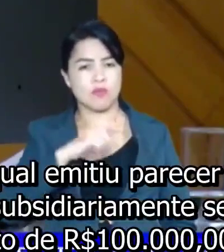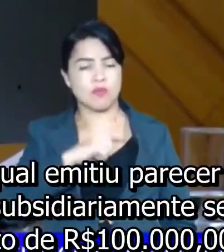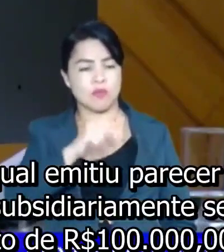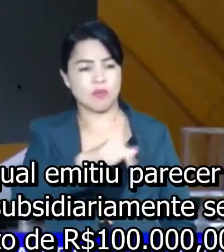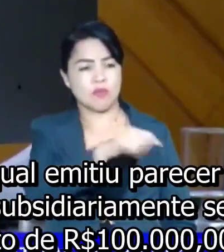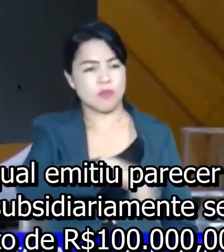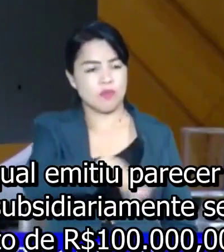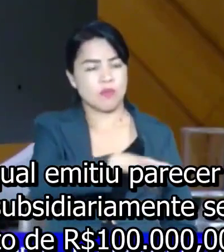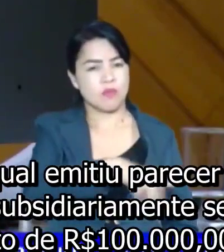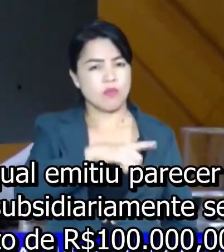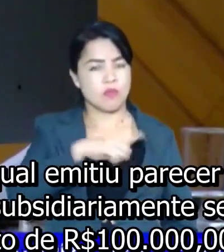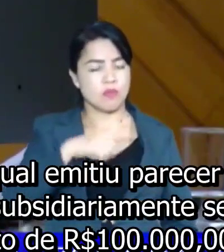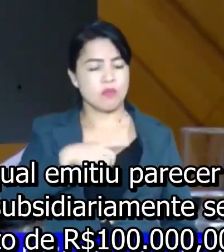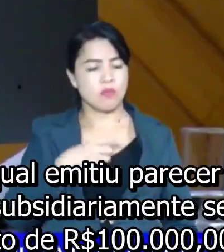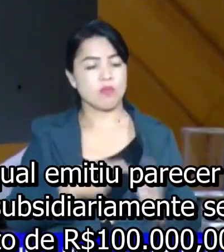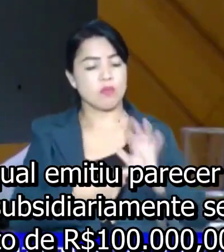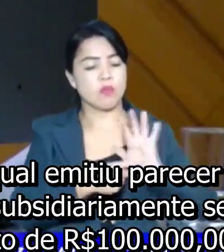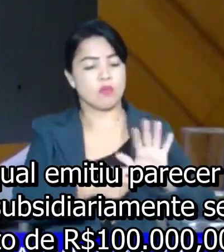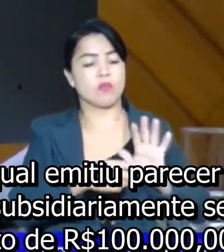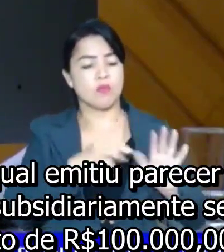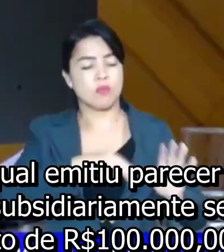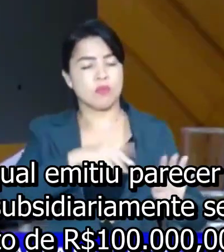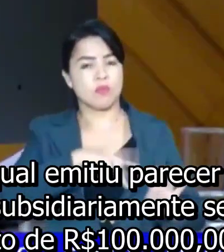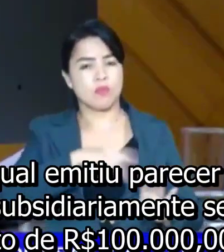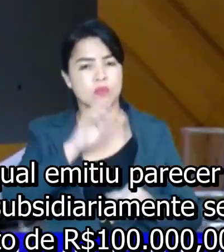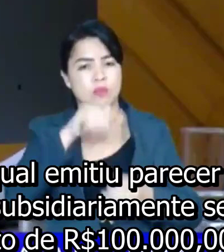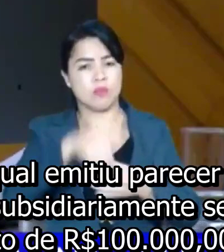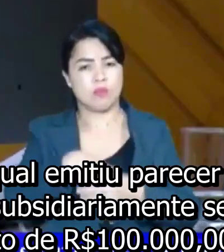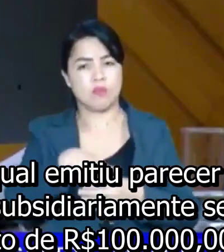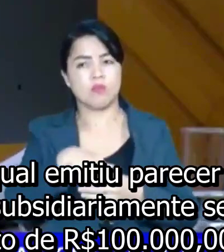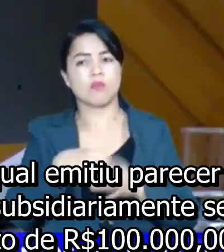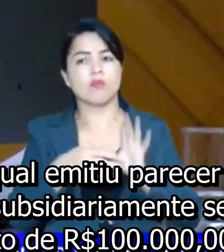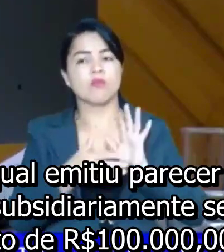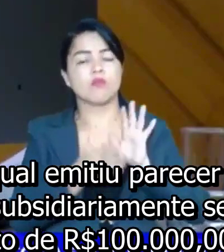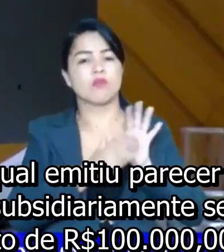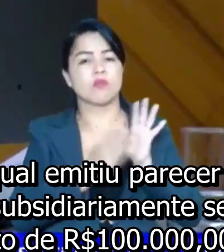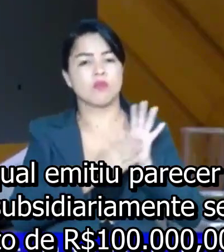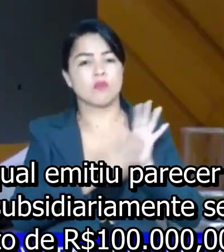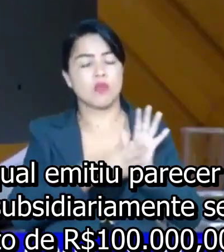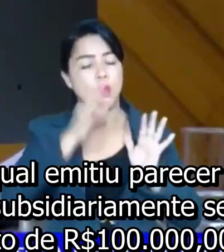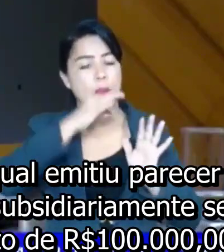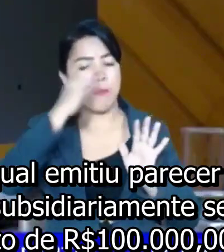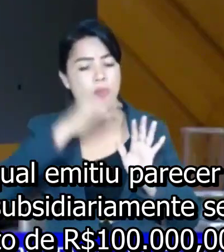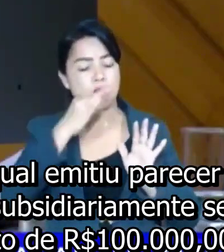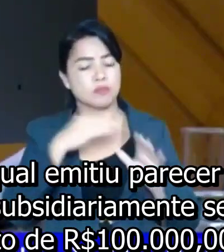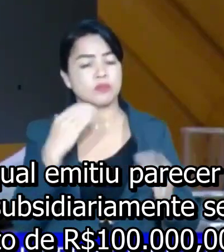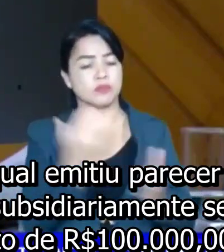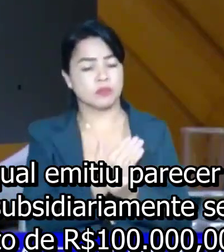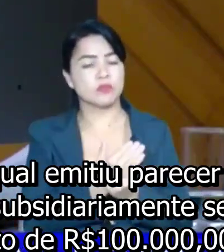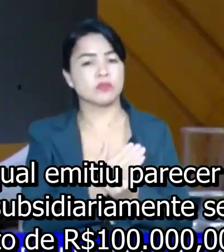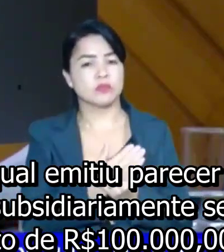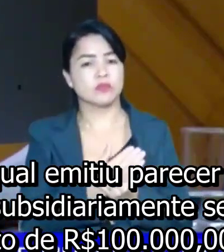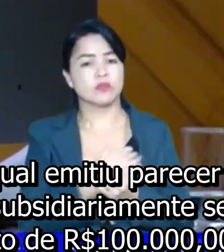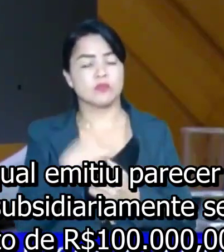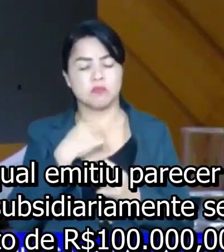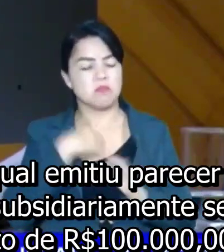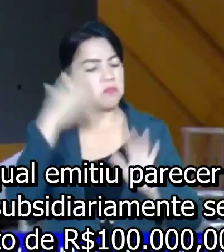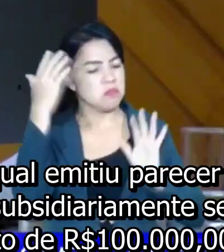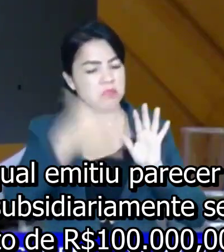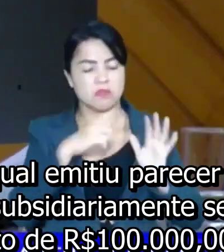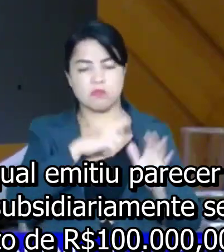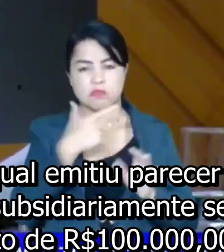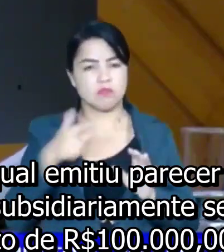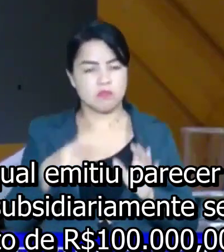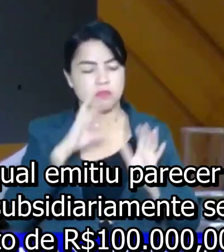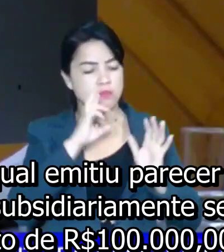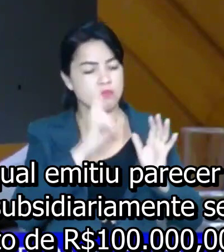foram remetidos ao Ministério Público Eleitoral, na qual emitiu parecer opinando pelo julgamento das contas como não prestadas